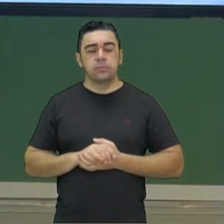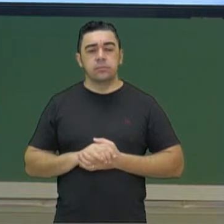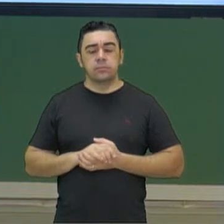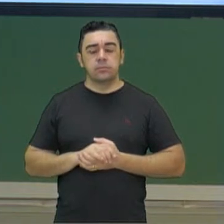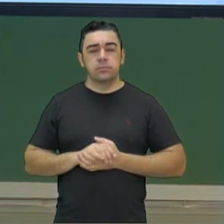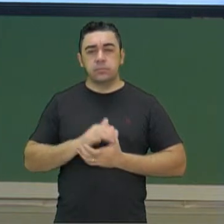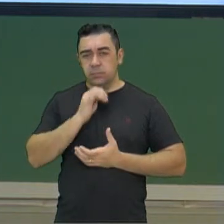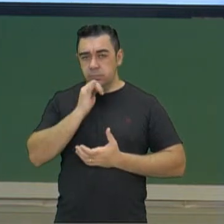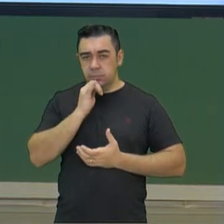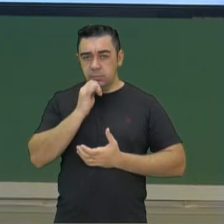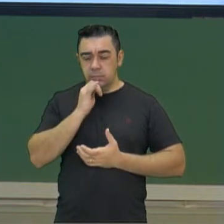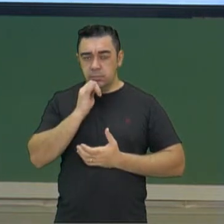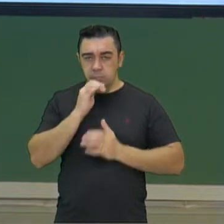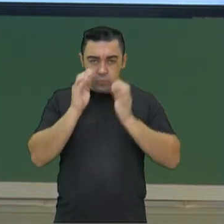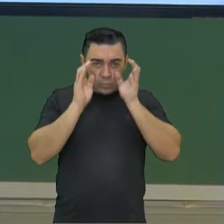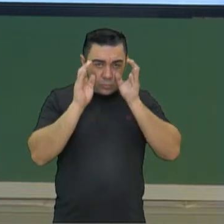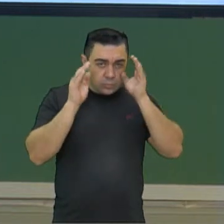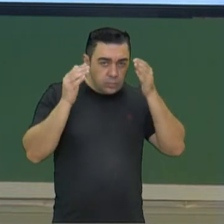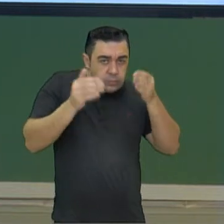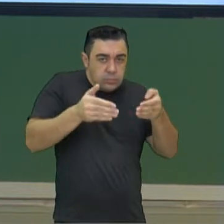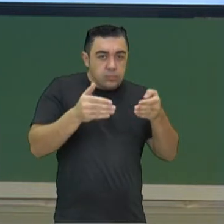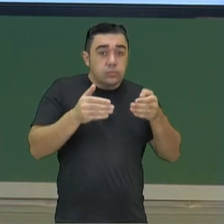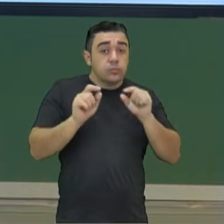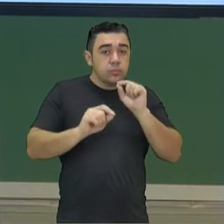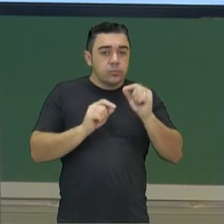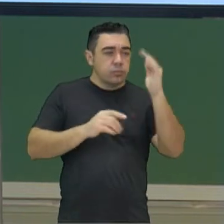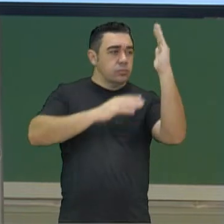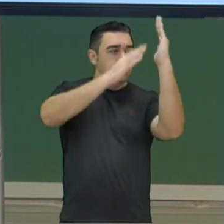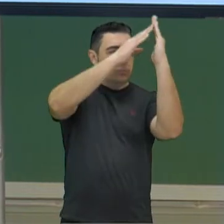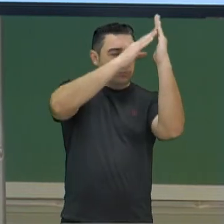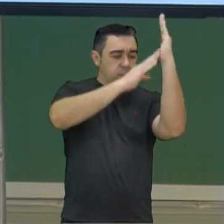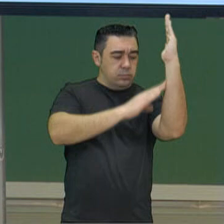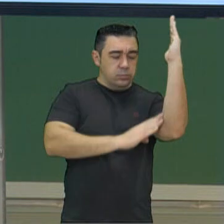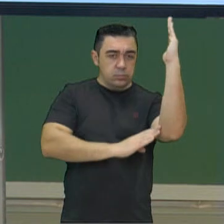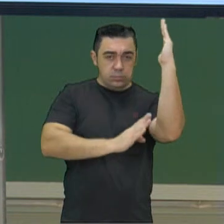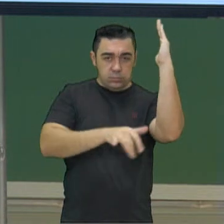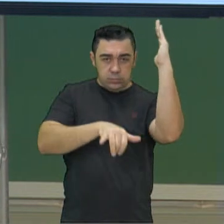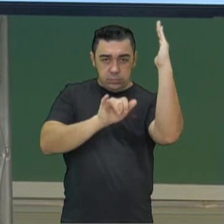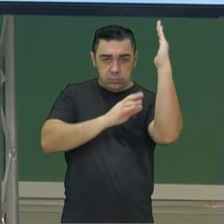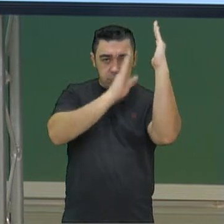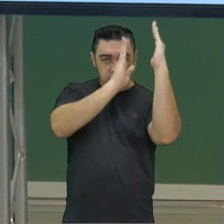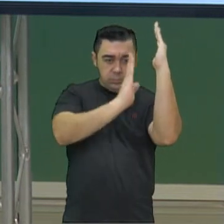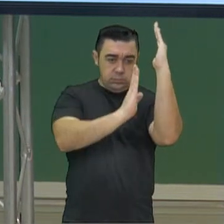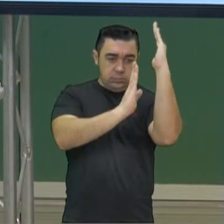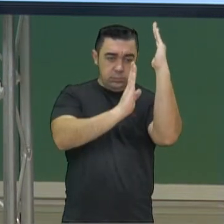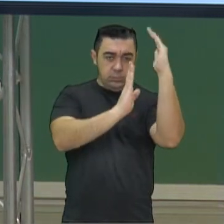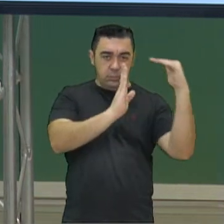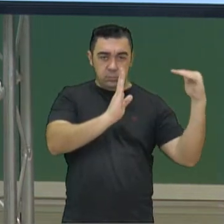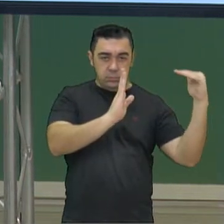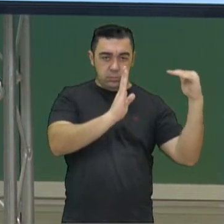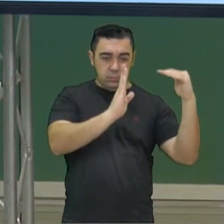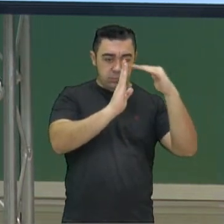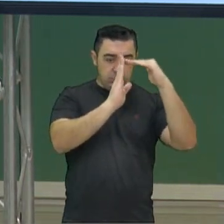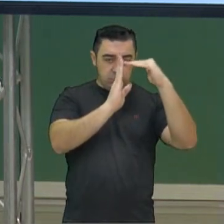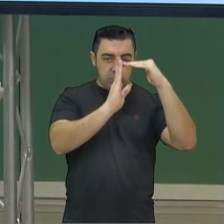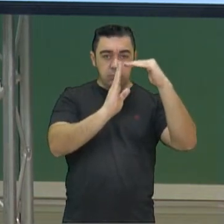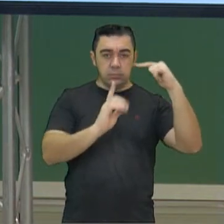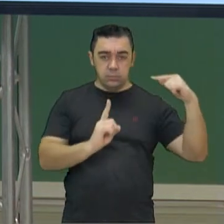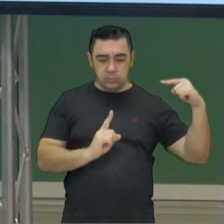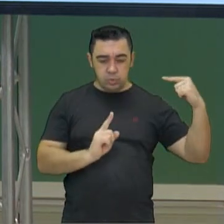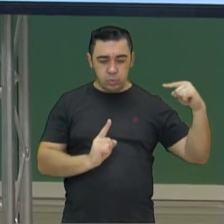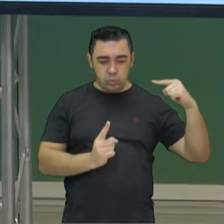os focos, né? Os focos lá numa reta que é paralela ao eixo y, também vai mudar. O que vai mudar? Então, o centro da